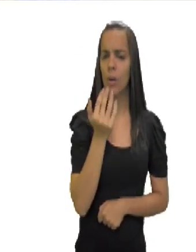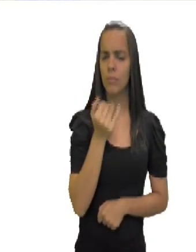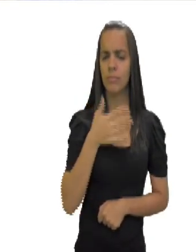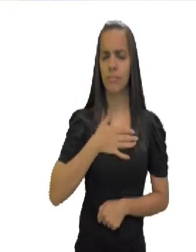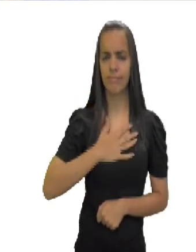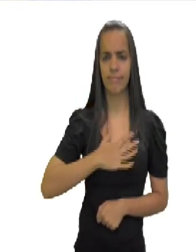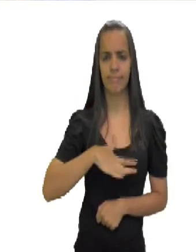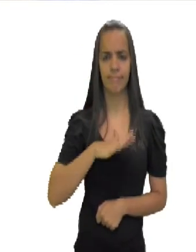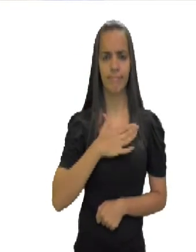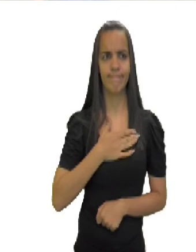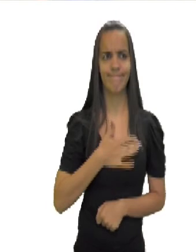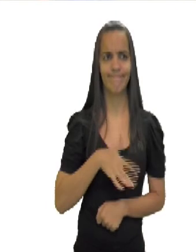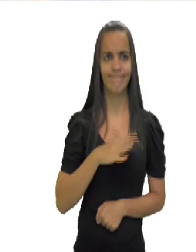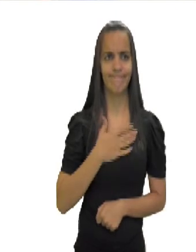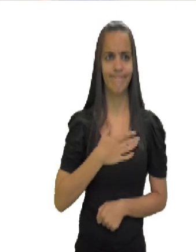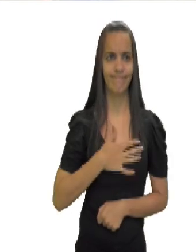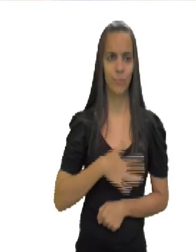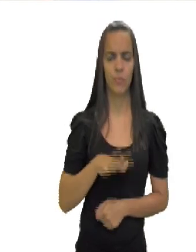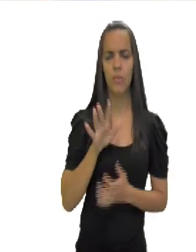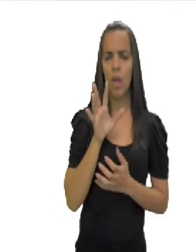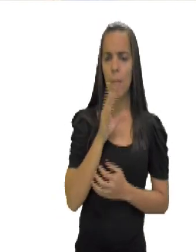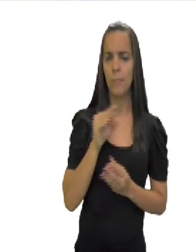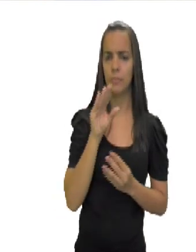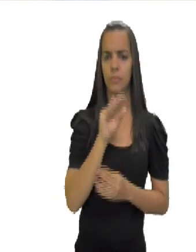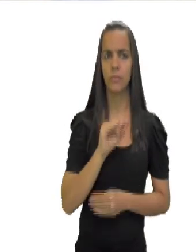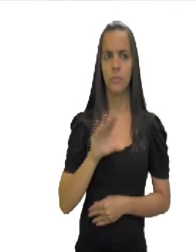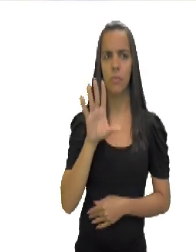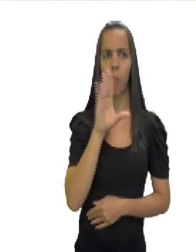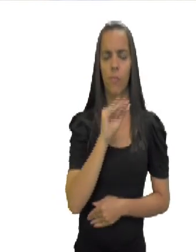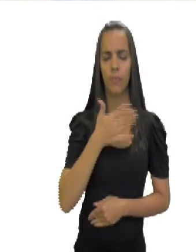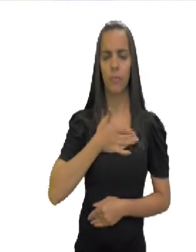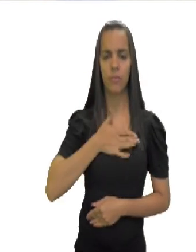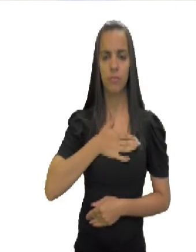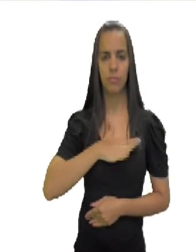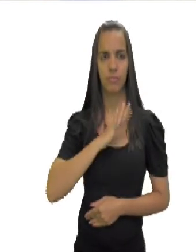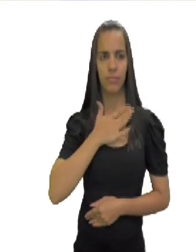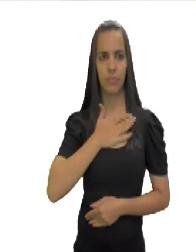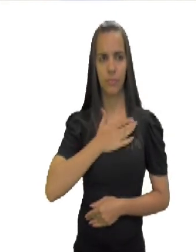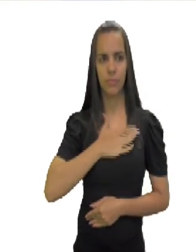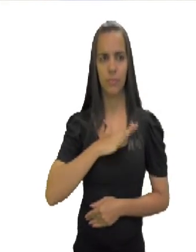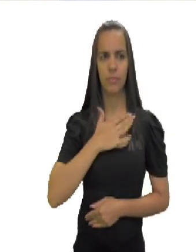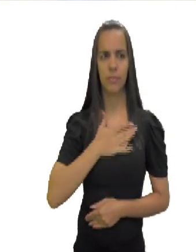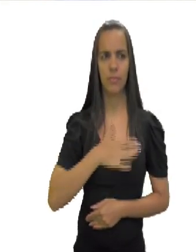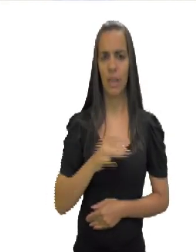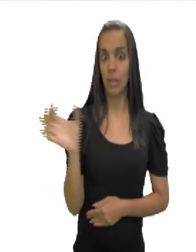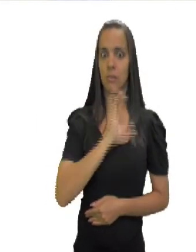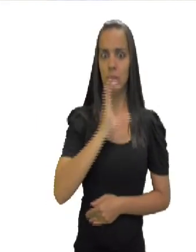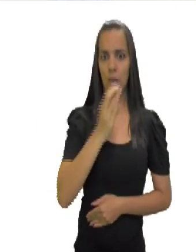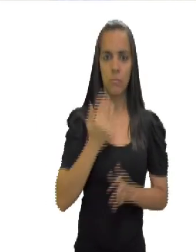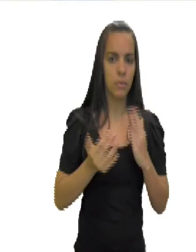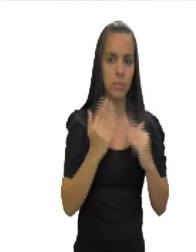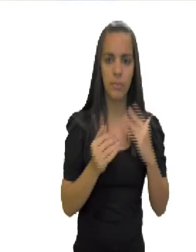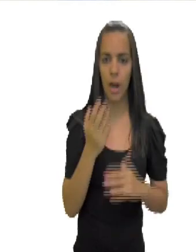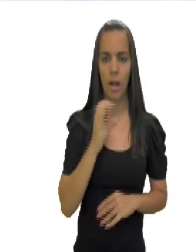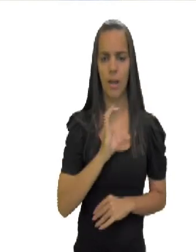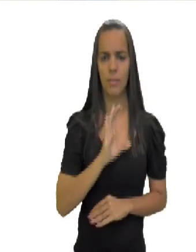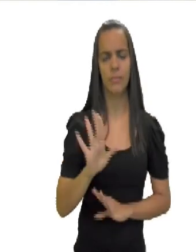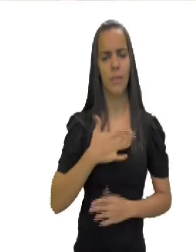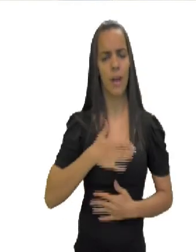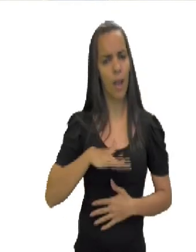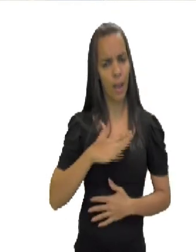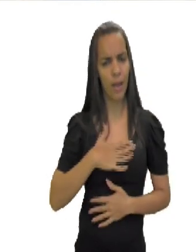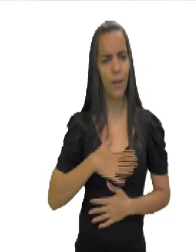coma devagar e mastigue bem os alimentos. Mastigue devagar, com calma, não tenha pressa de comer, como eu, por